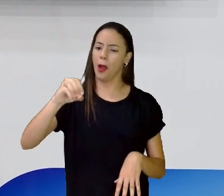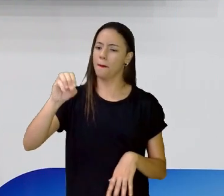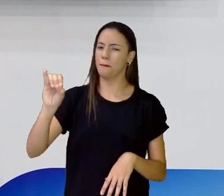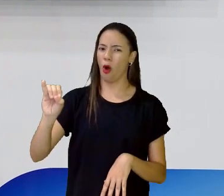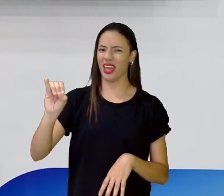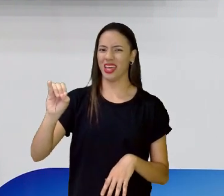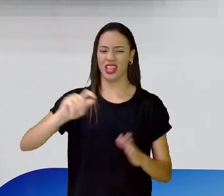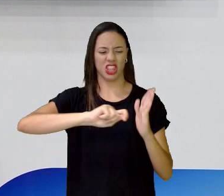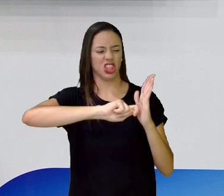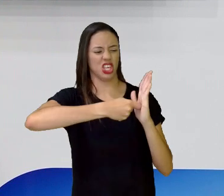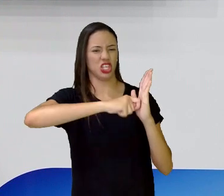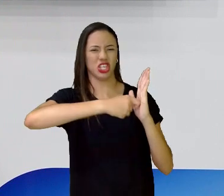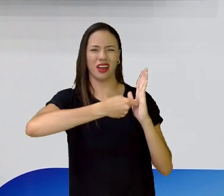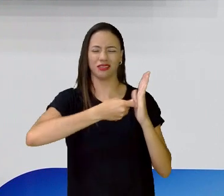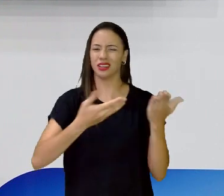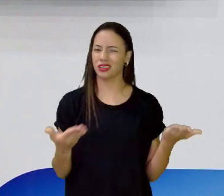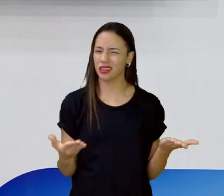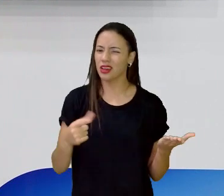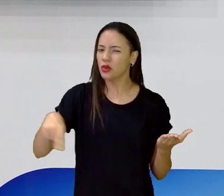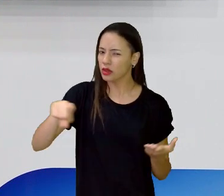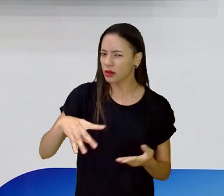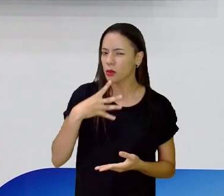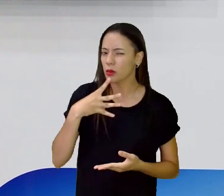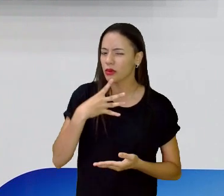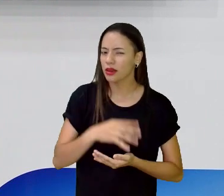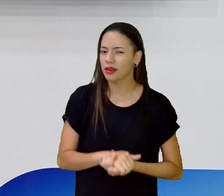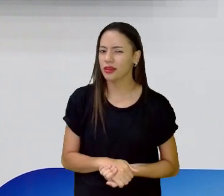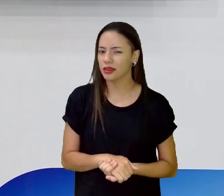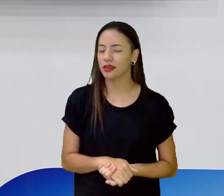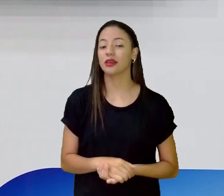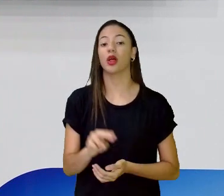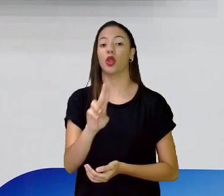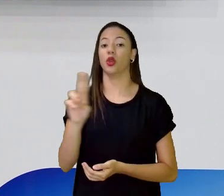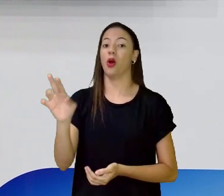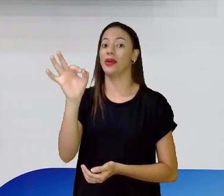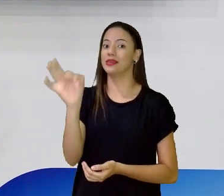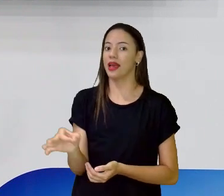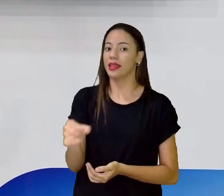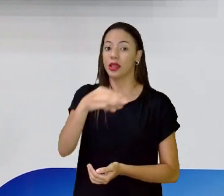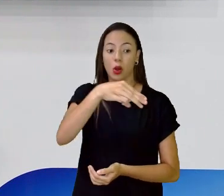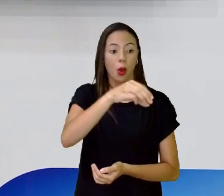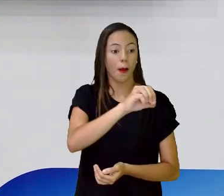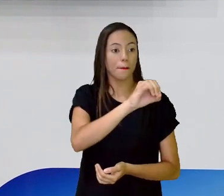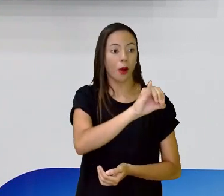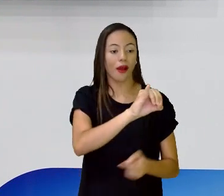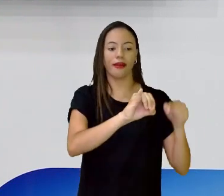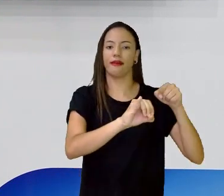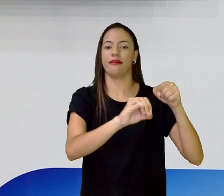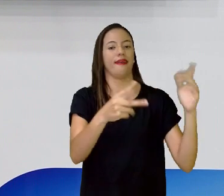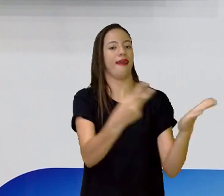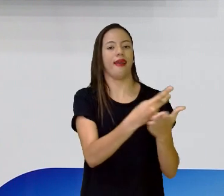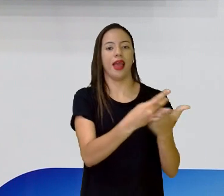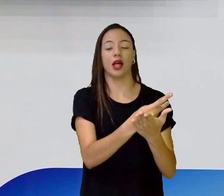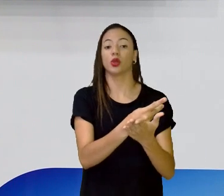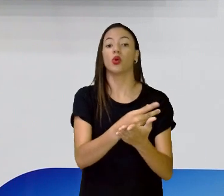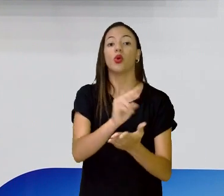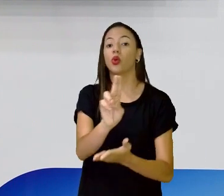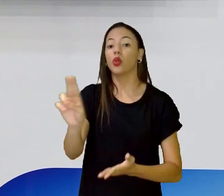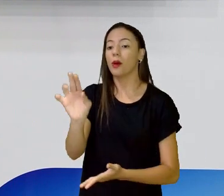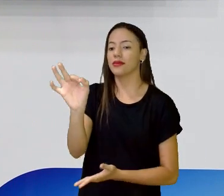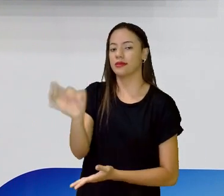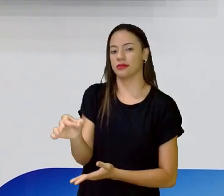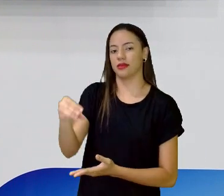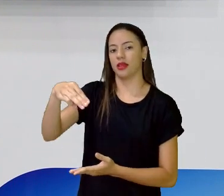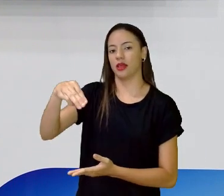chaves. Não é? Vocês já ouviram essa expressão? Mas o nome certo não é mói, é molho.